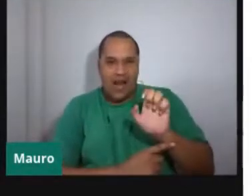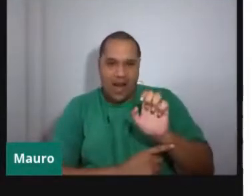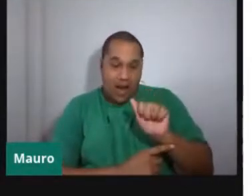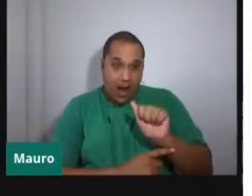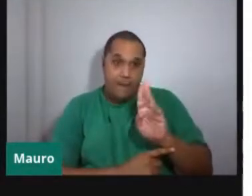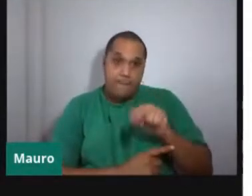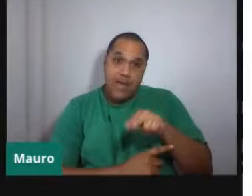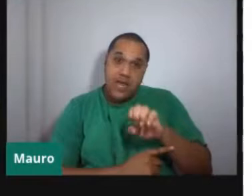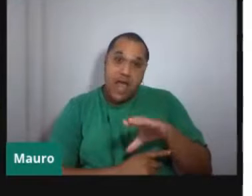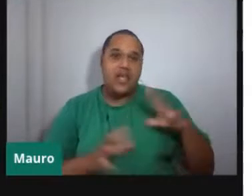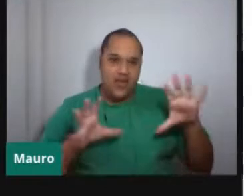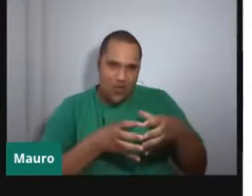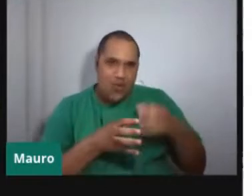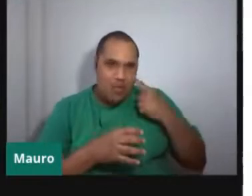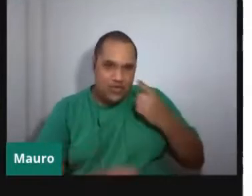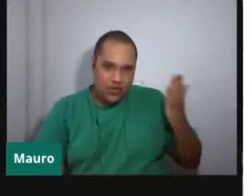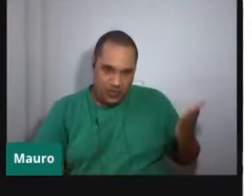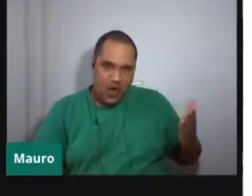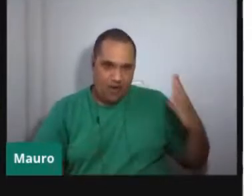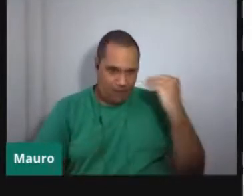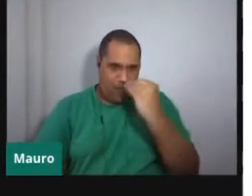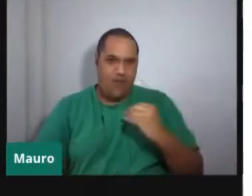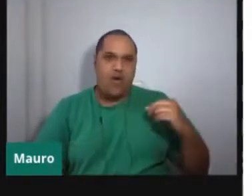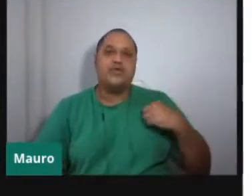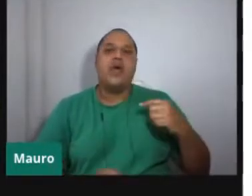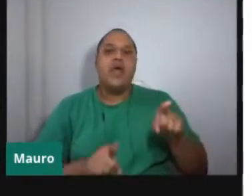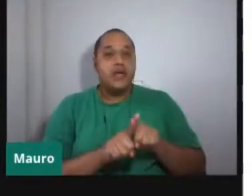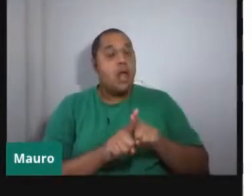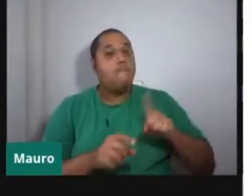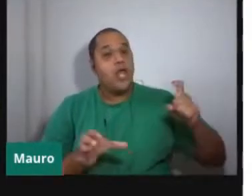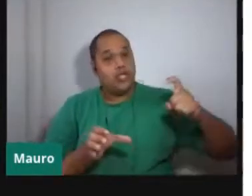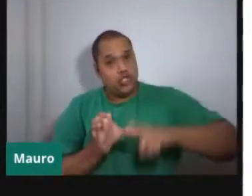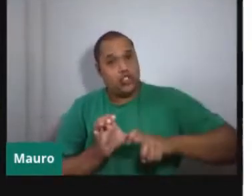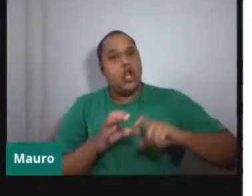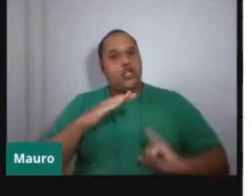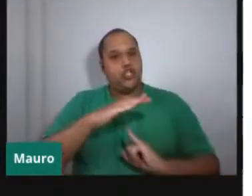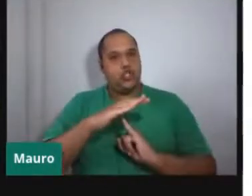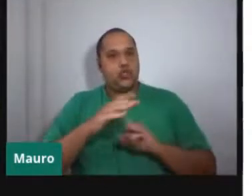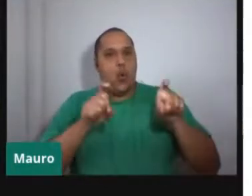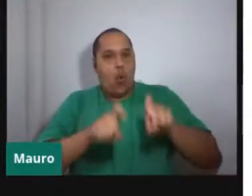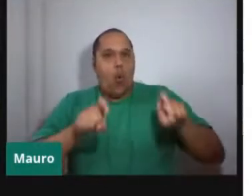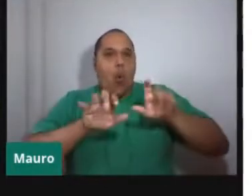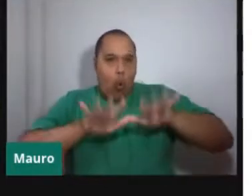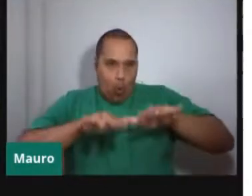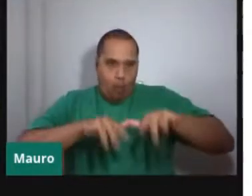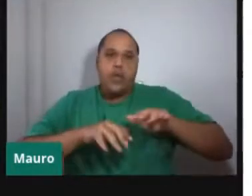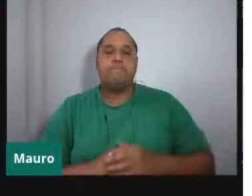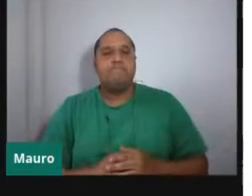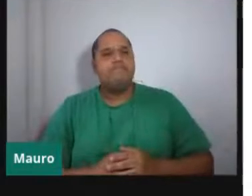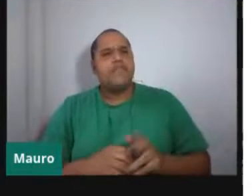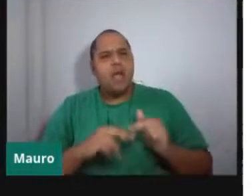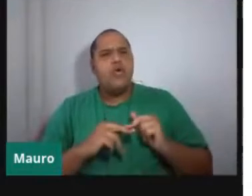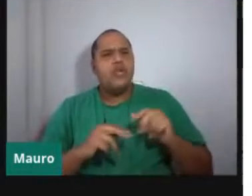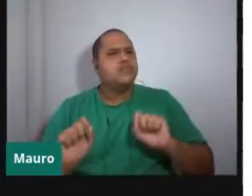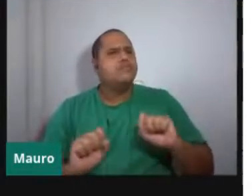o Orlando, a Tayane, que está da computação e que está vindo agora trabalhar com a gente. Então, o que eu quero dizer com esse slide